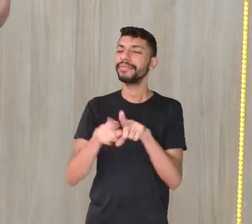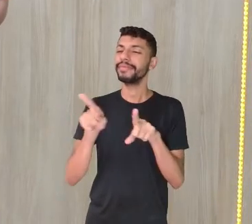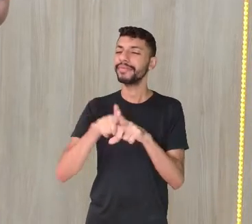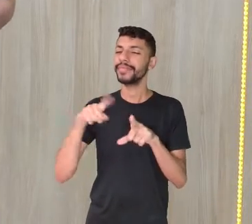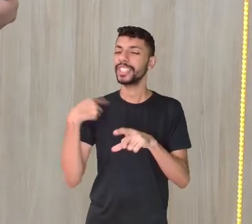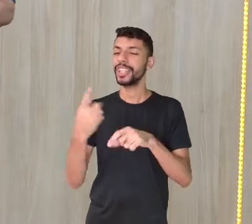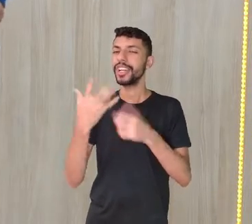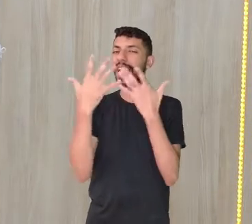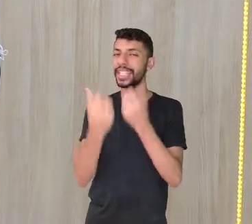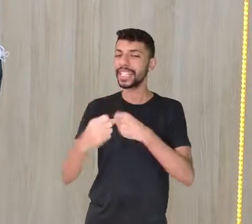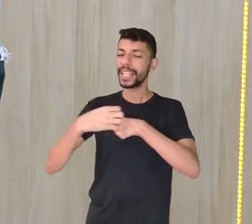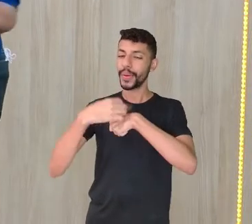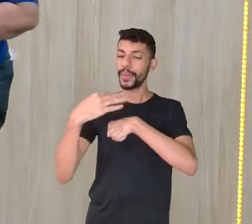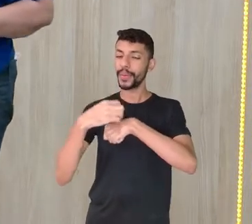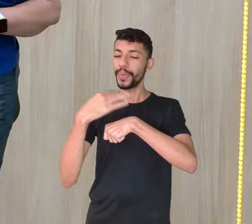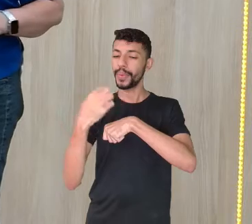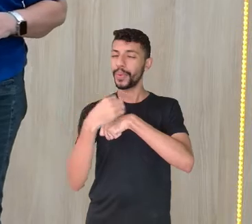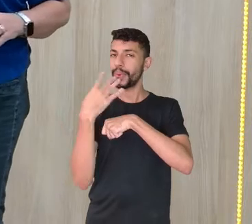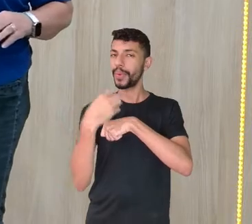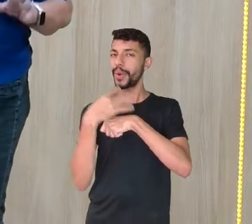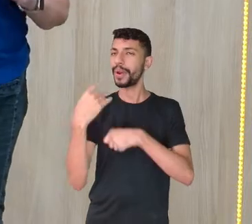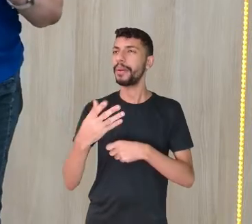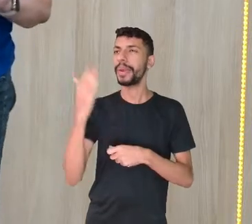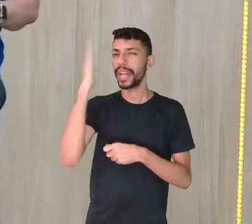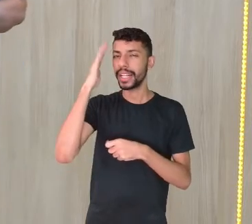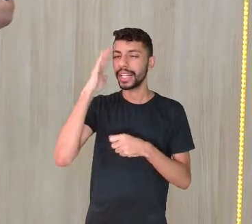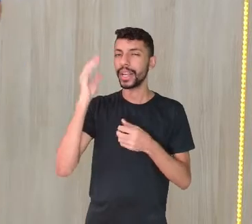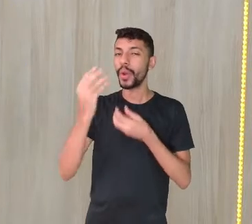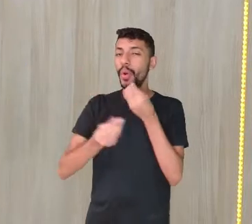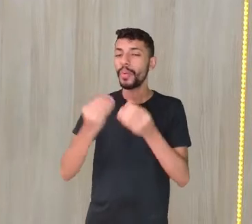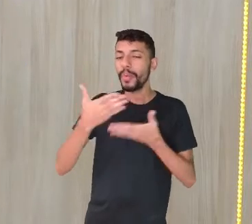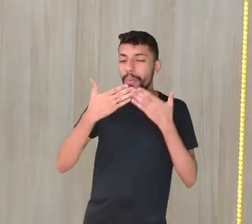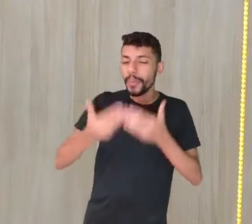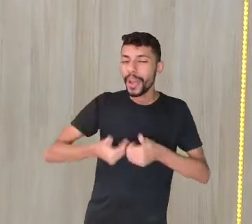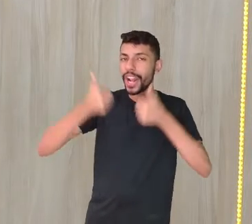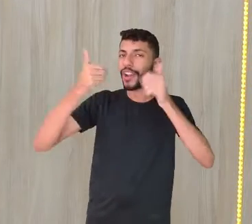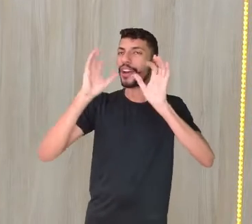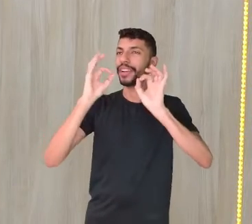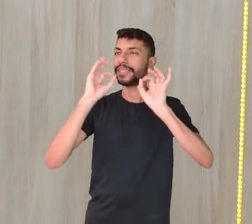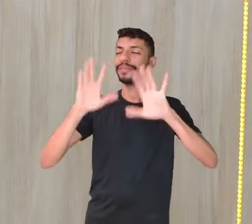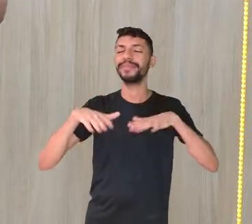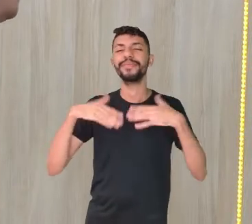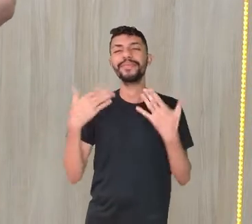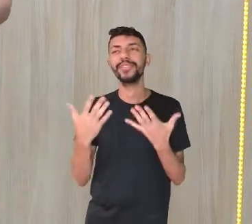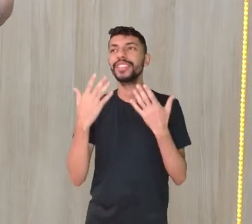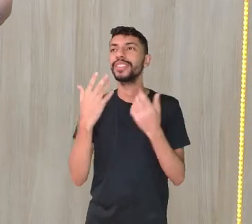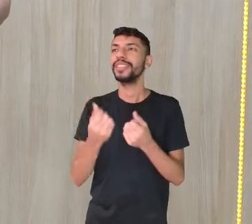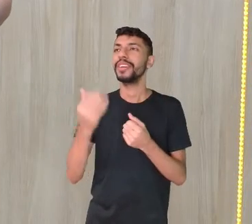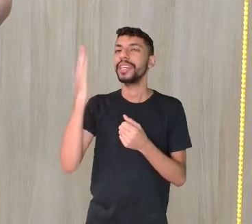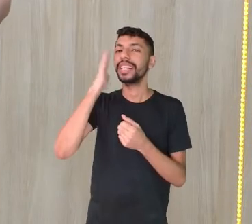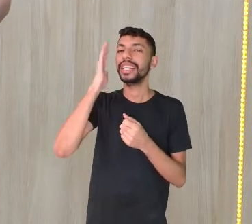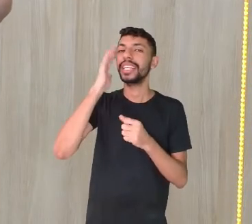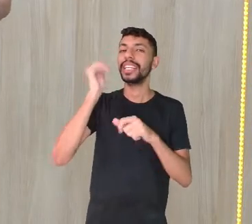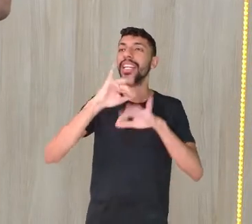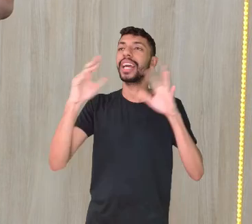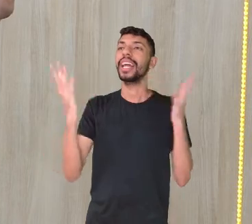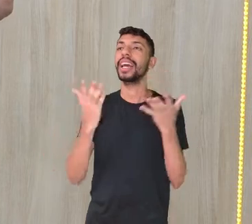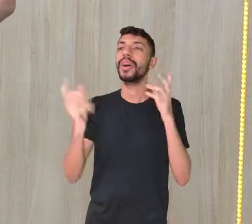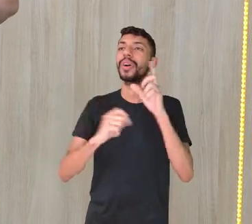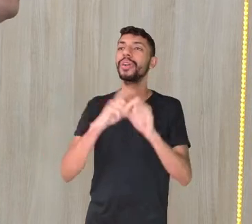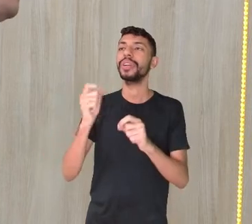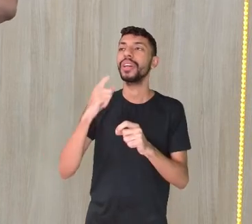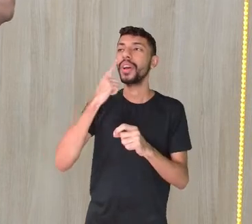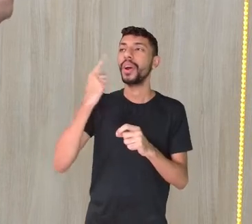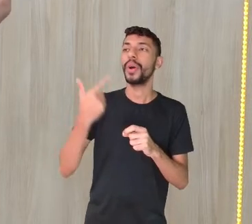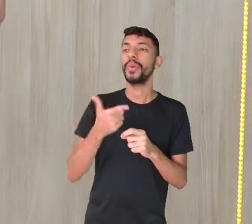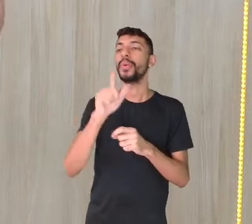está. Então, esse seria o nosso primeiro aviso. Nós vamos ver agora que, em relação ao próximo aviso,